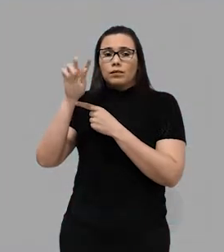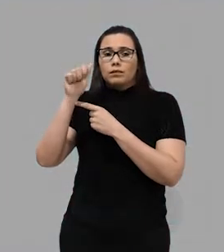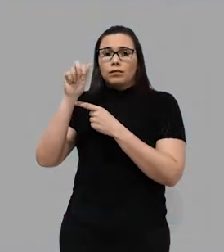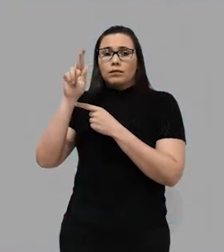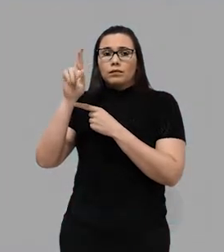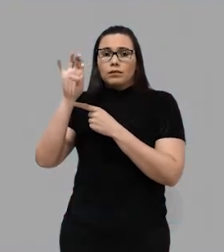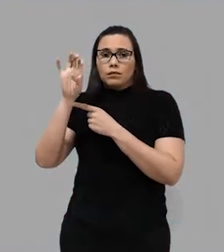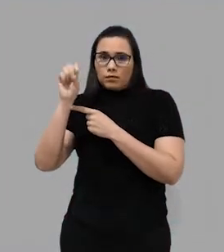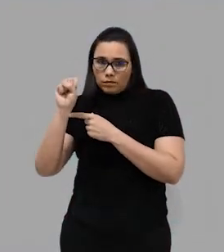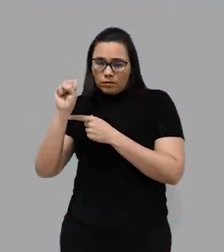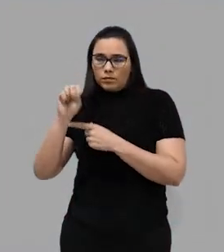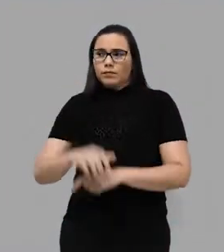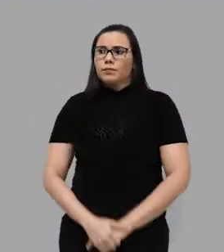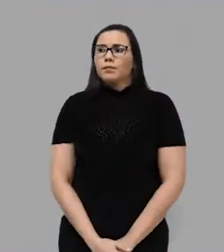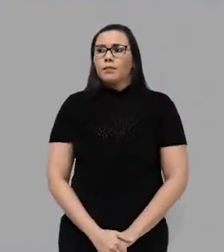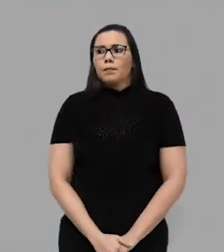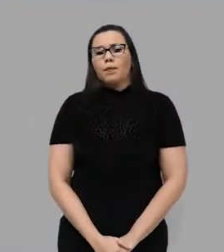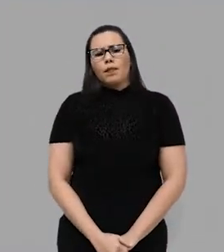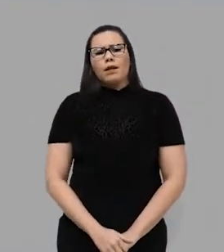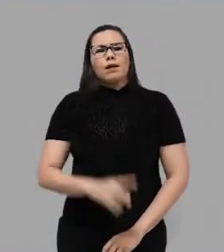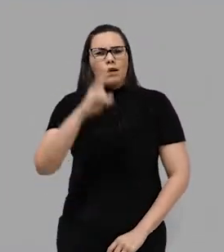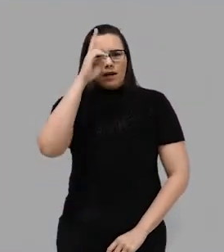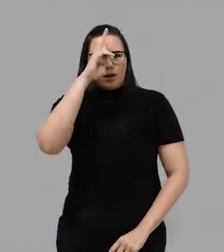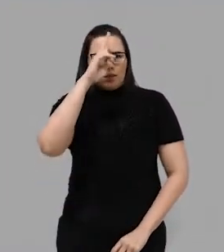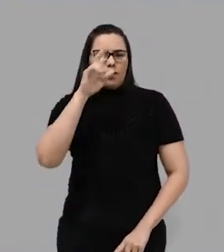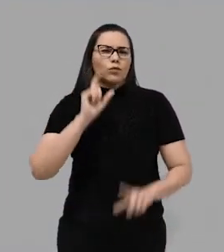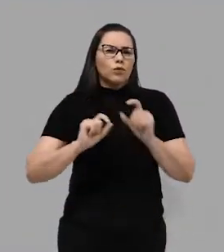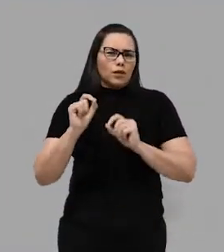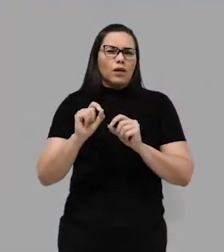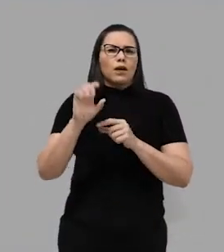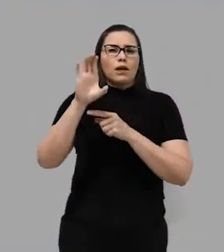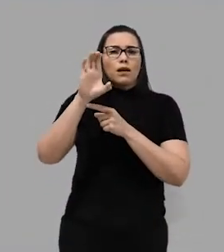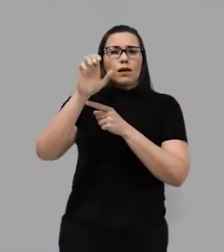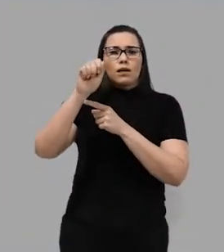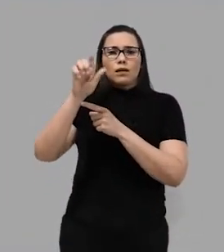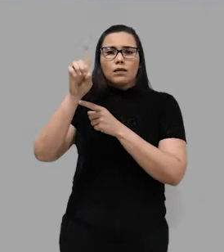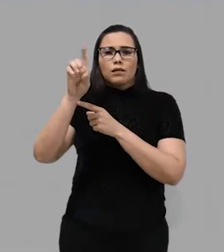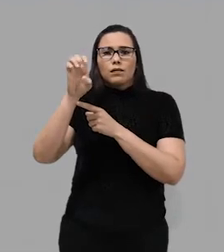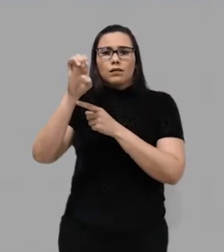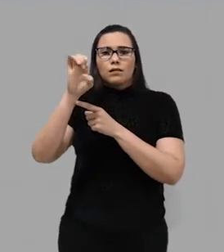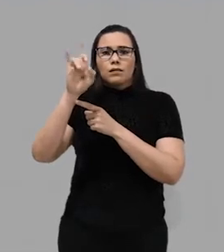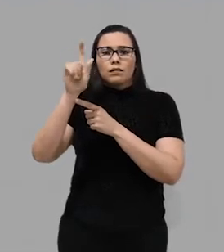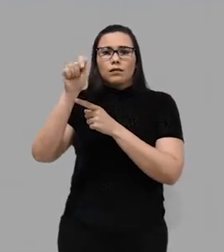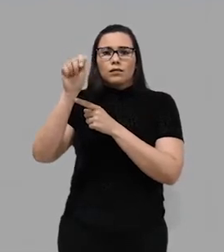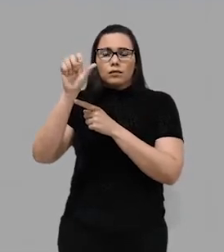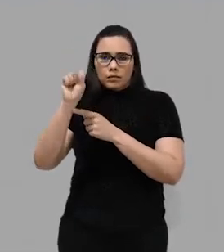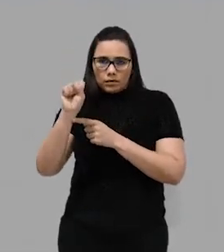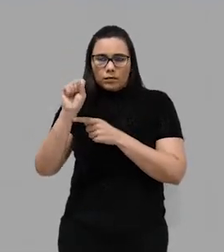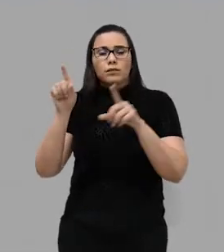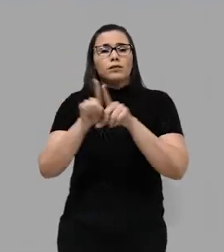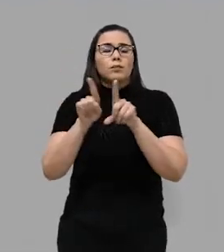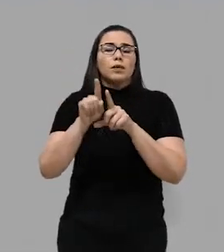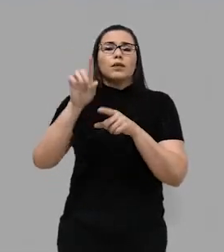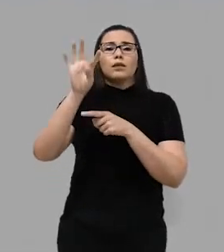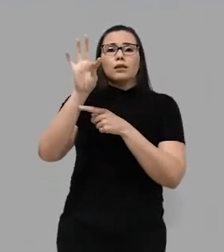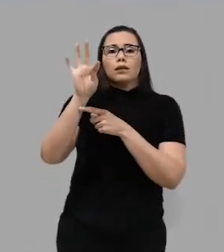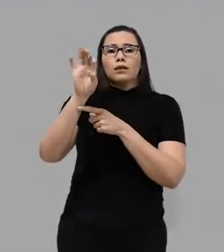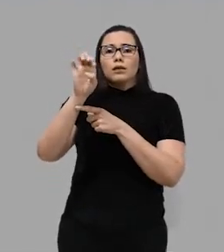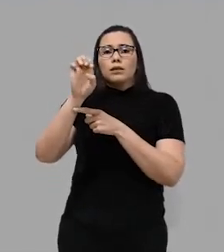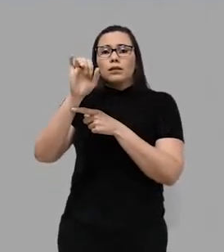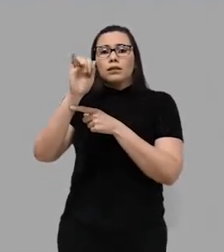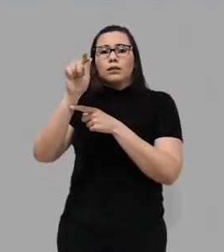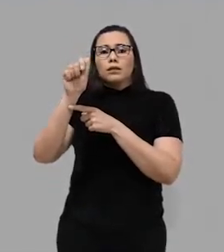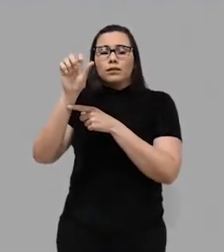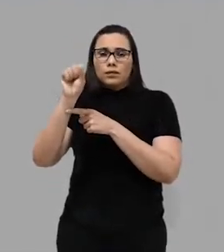de ecologia, nós tratamos sobre cadeias e teias alimentares. E aí nós vimos que as cadeias, né,